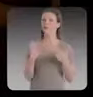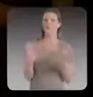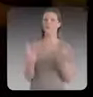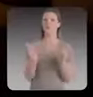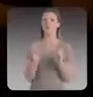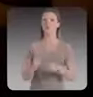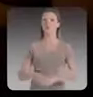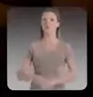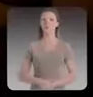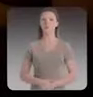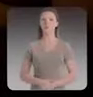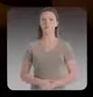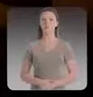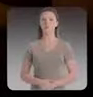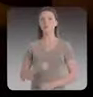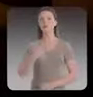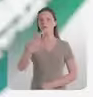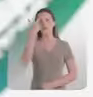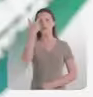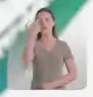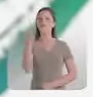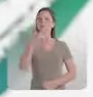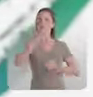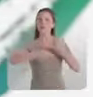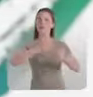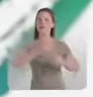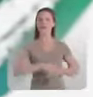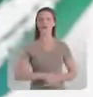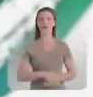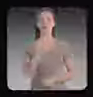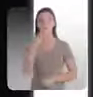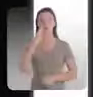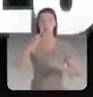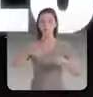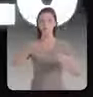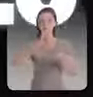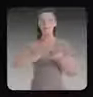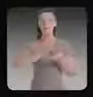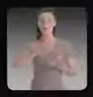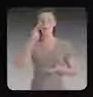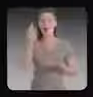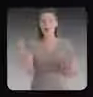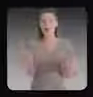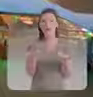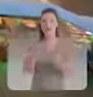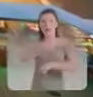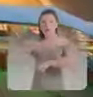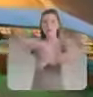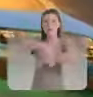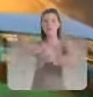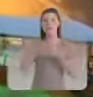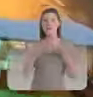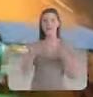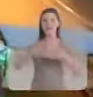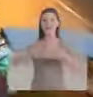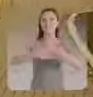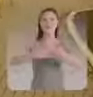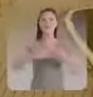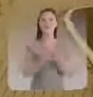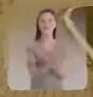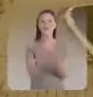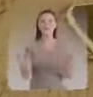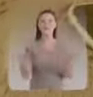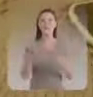mais graça no apelido nem na escuridão. E aí eu disse, vamos trabalhar. Prometeu e cumpriu. Olha aí a Baldicero Filomeno